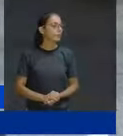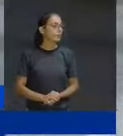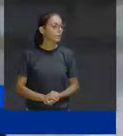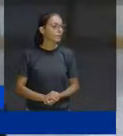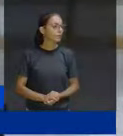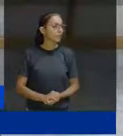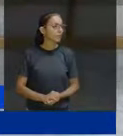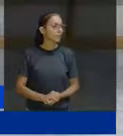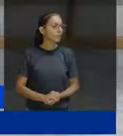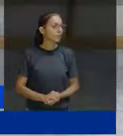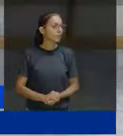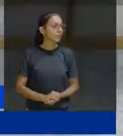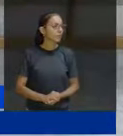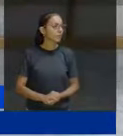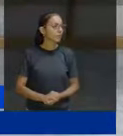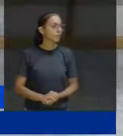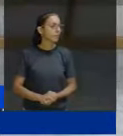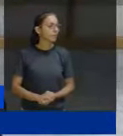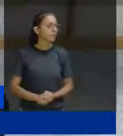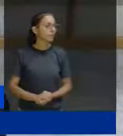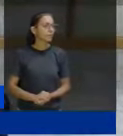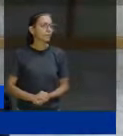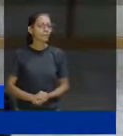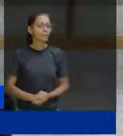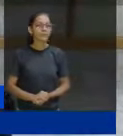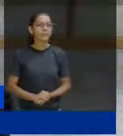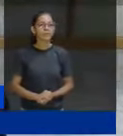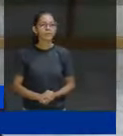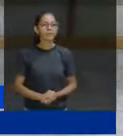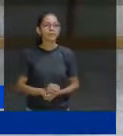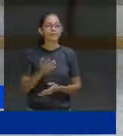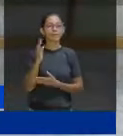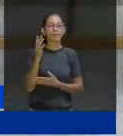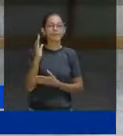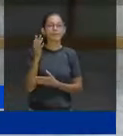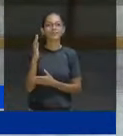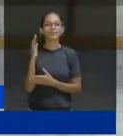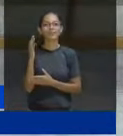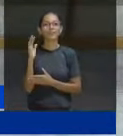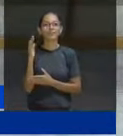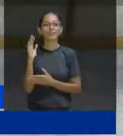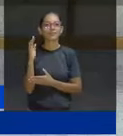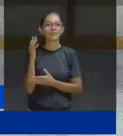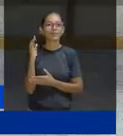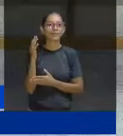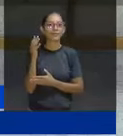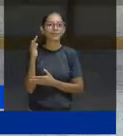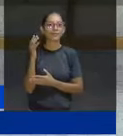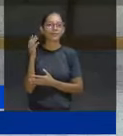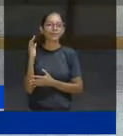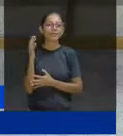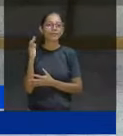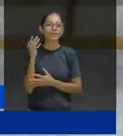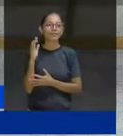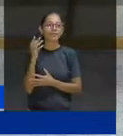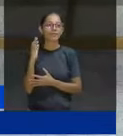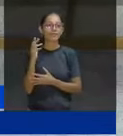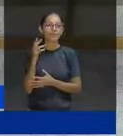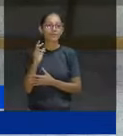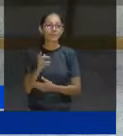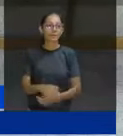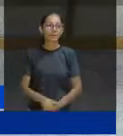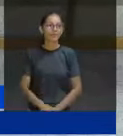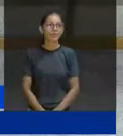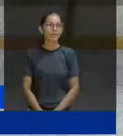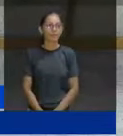Imagem ampla do plenário. Foco na parte central da mesa. O desembargador João Lage e ao atleta Ana Brito se